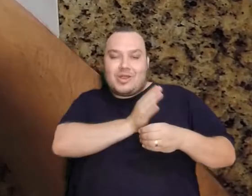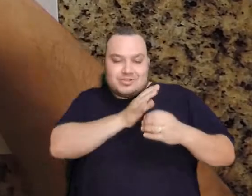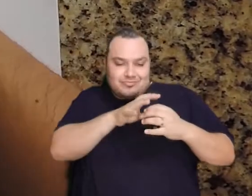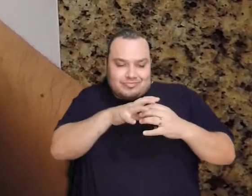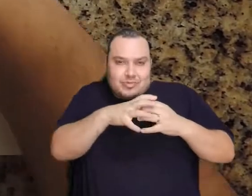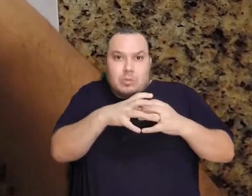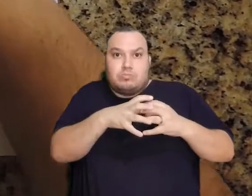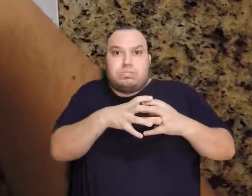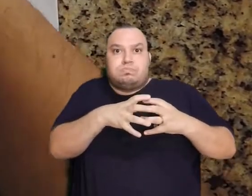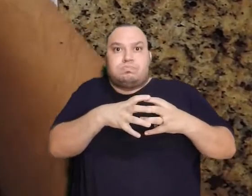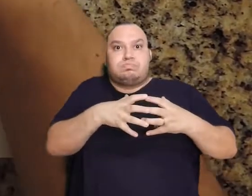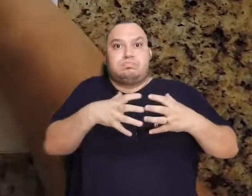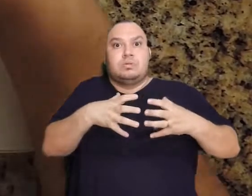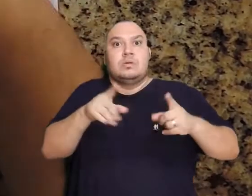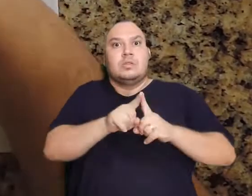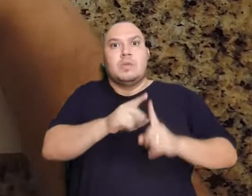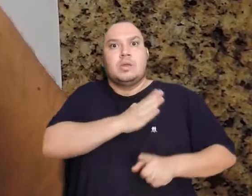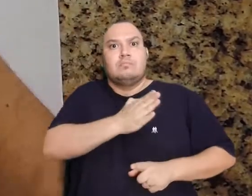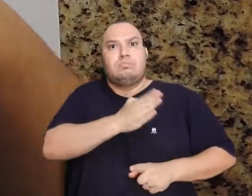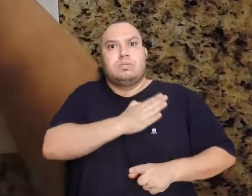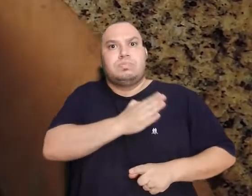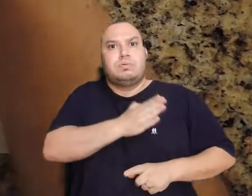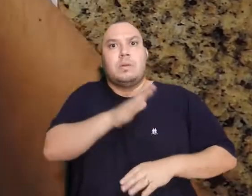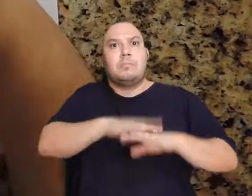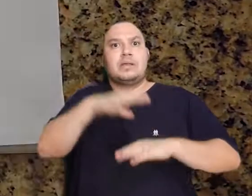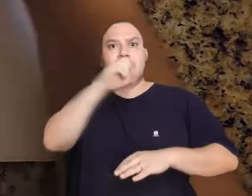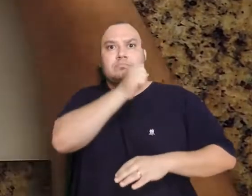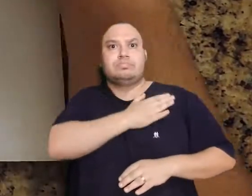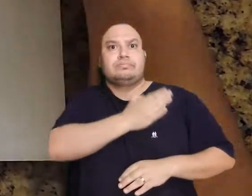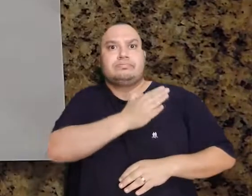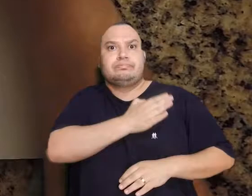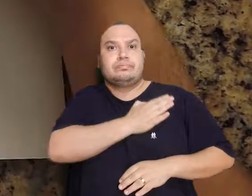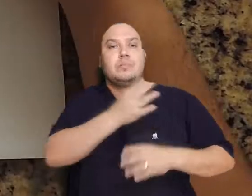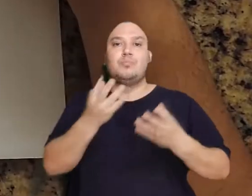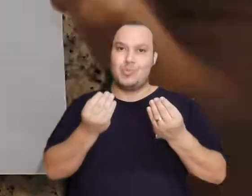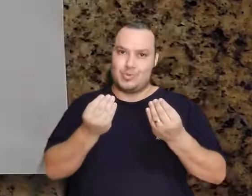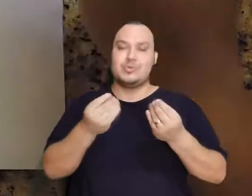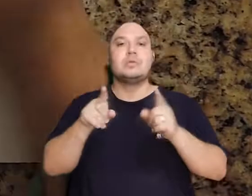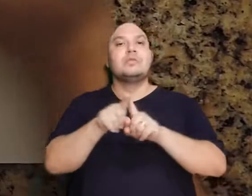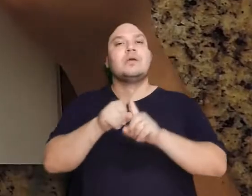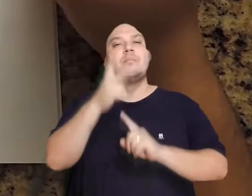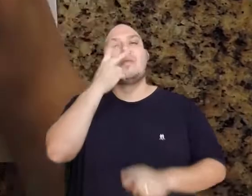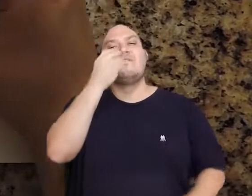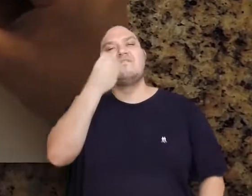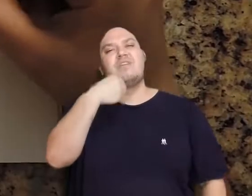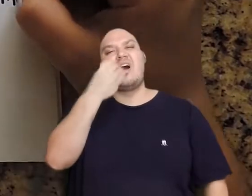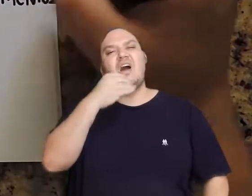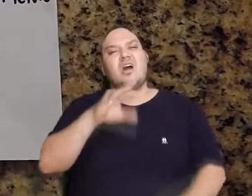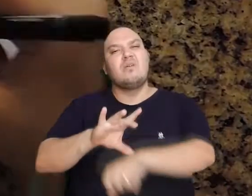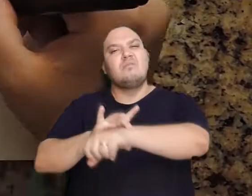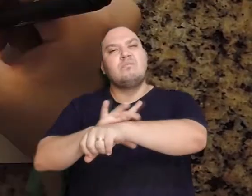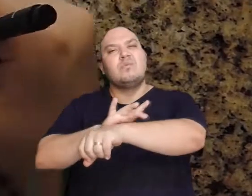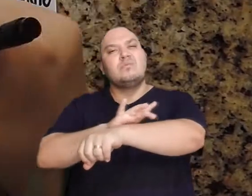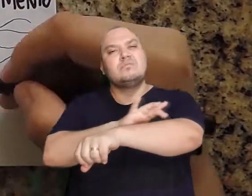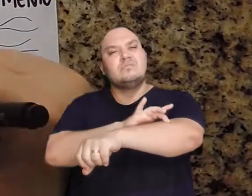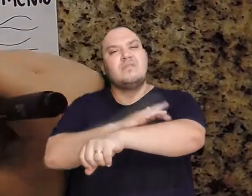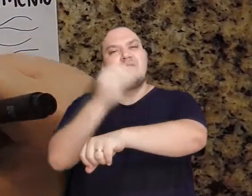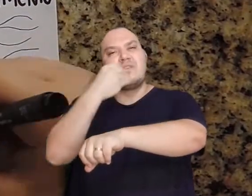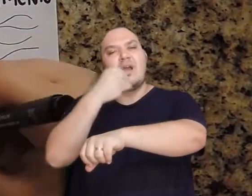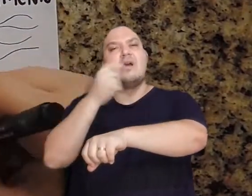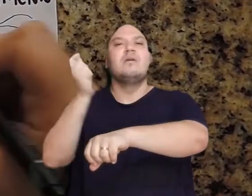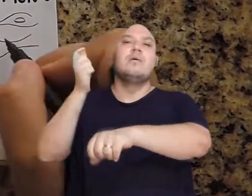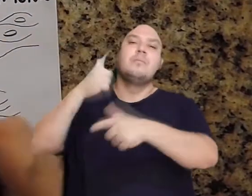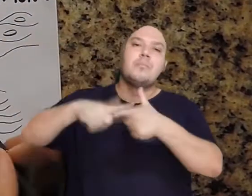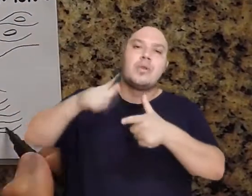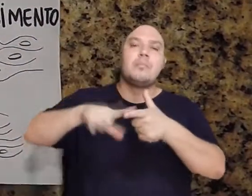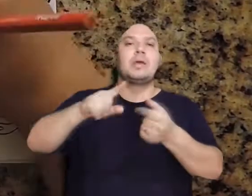podem dilatar, o ritmo pode ficar alterado, gerando uma arritmia. E com um enfraquecimento muscular, pode